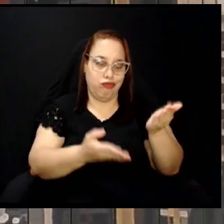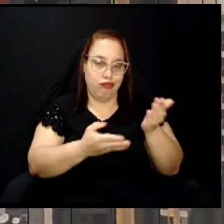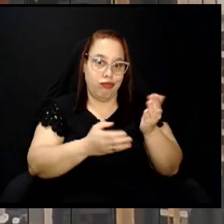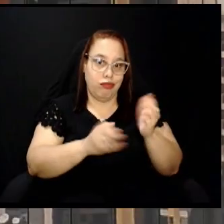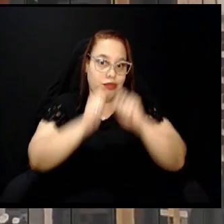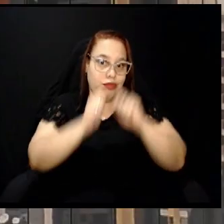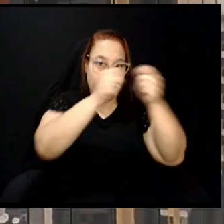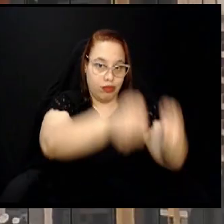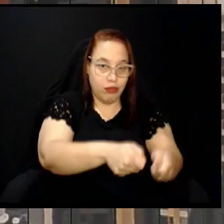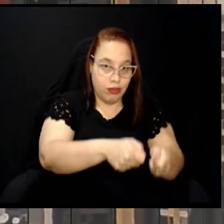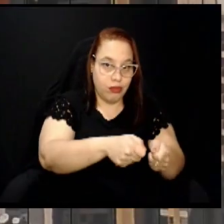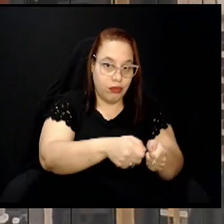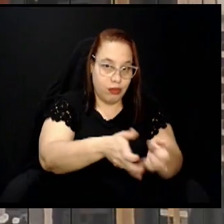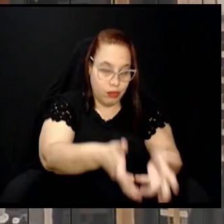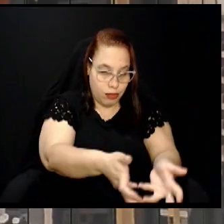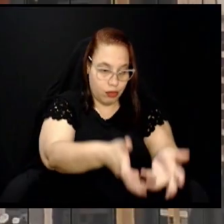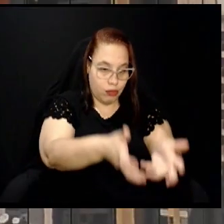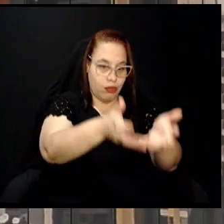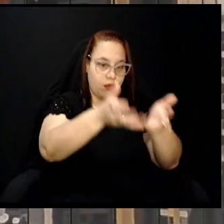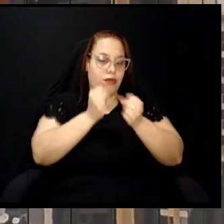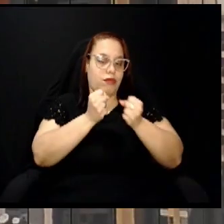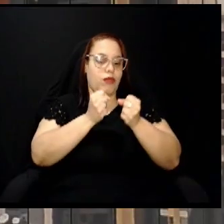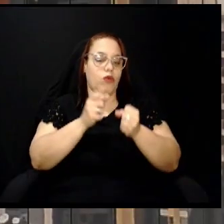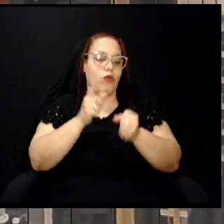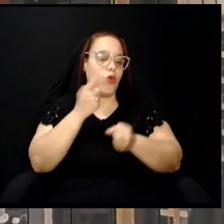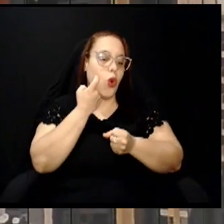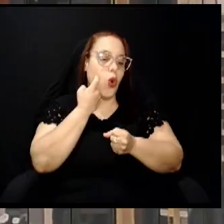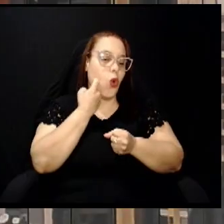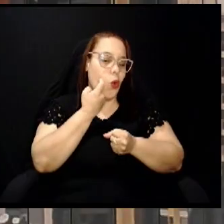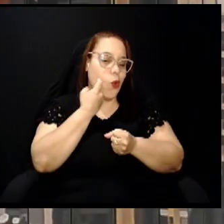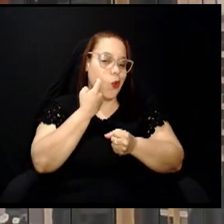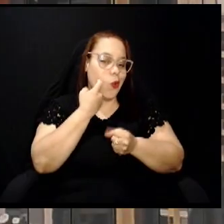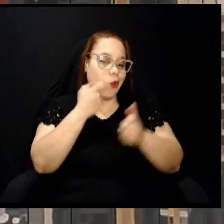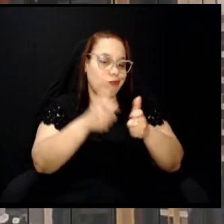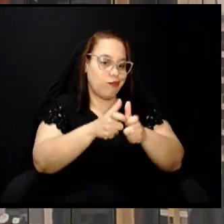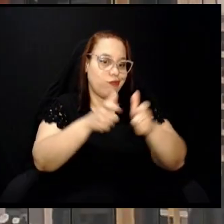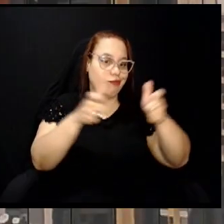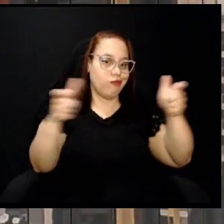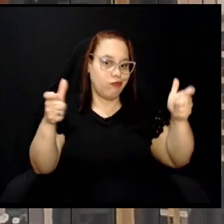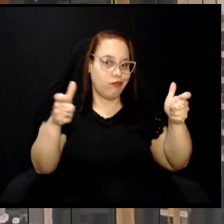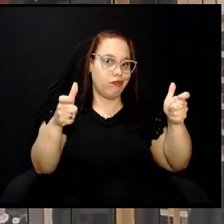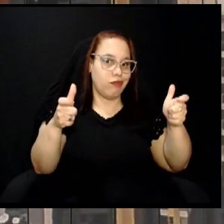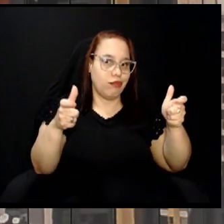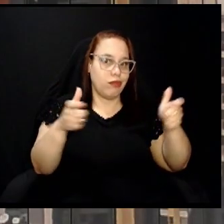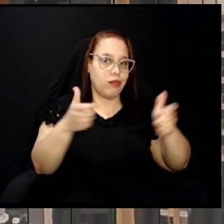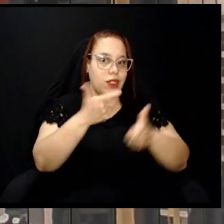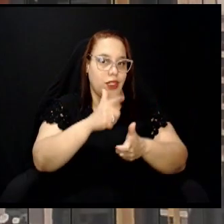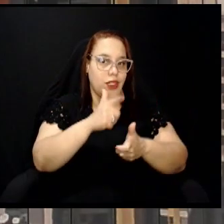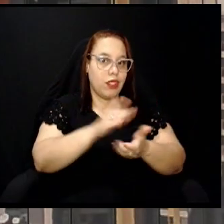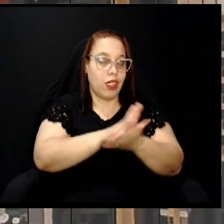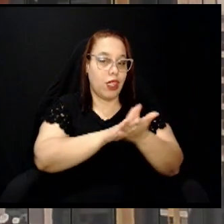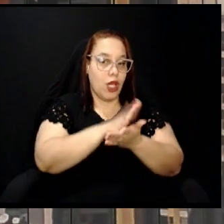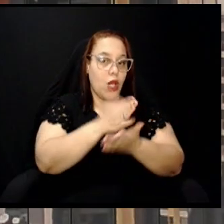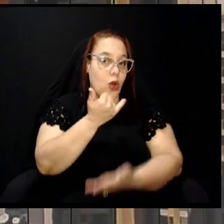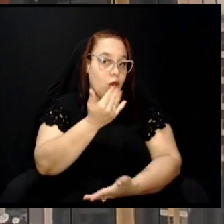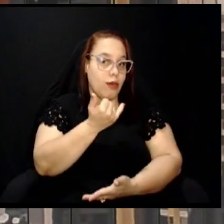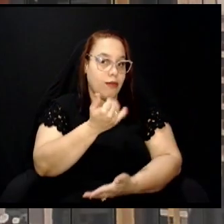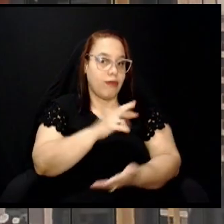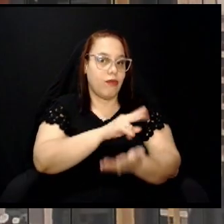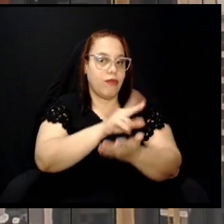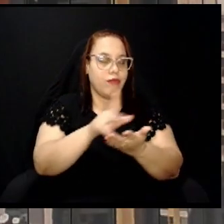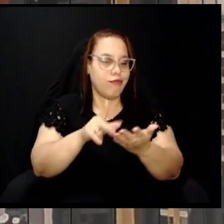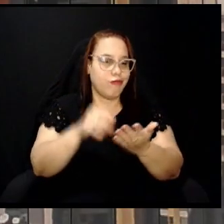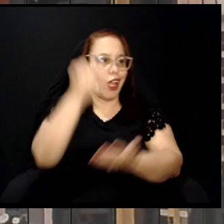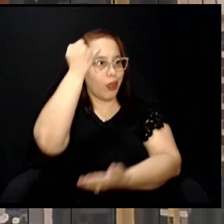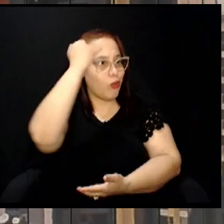rede consegue ali capturar muitos peixes e como era um bando grande, de repente ficaram sem alimentação. Ou seja, são muitas É